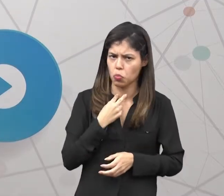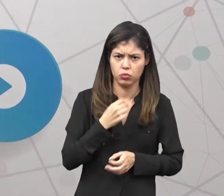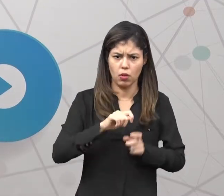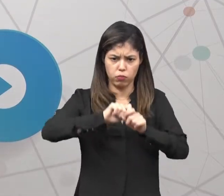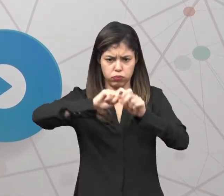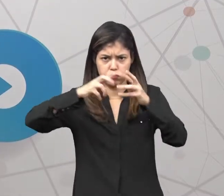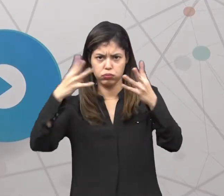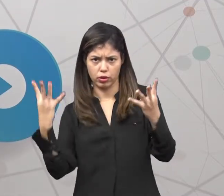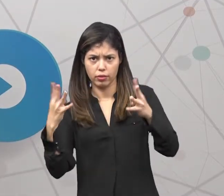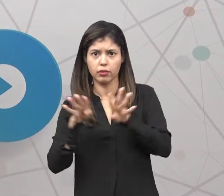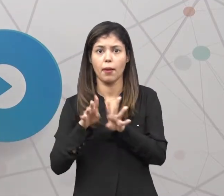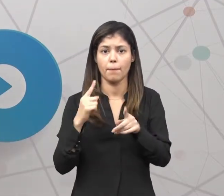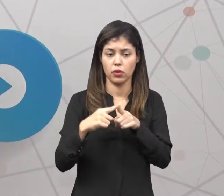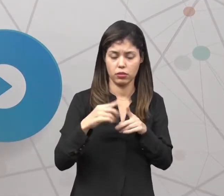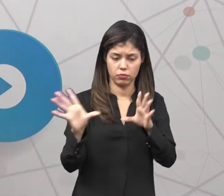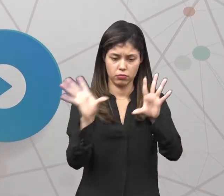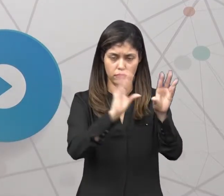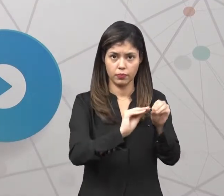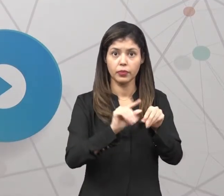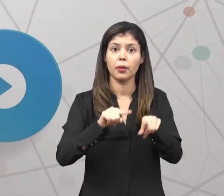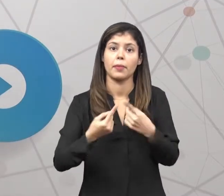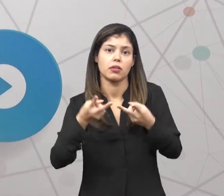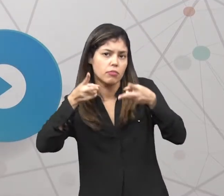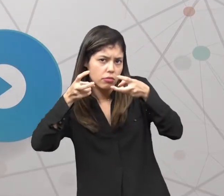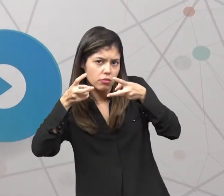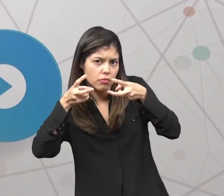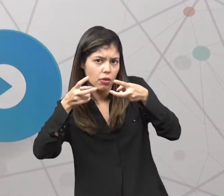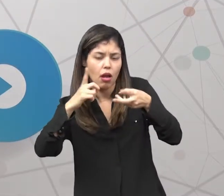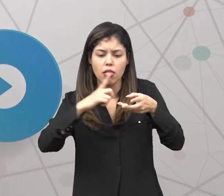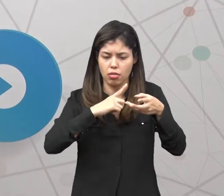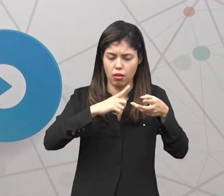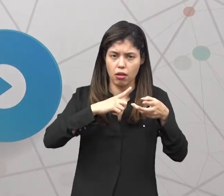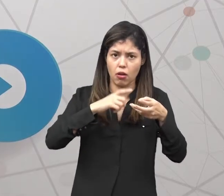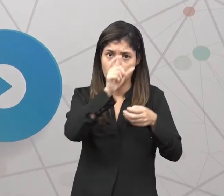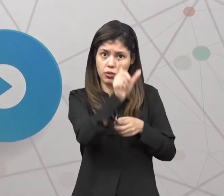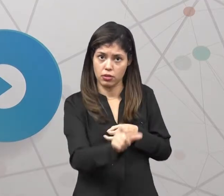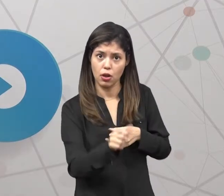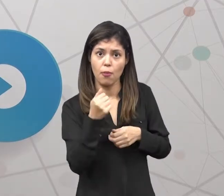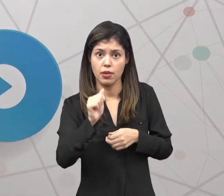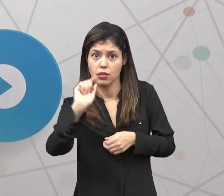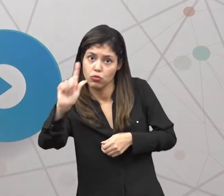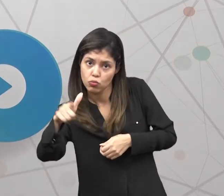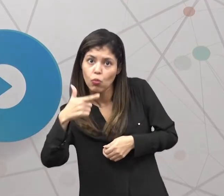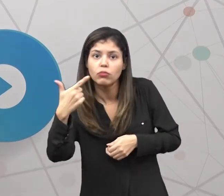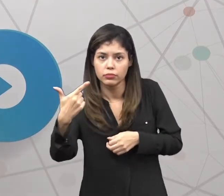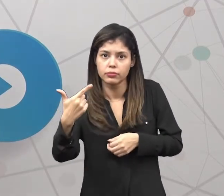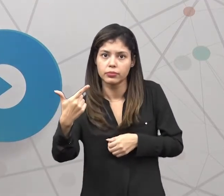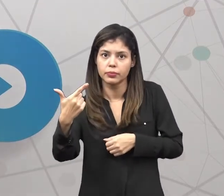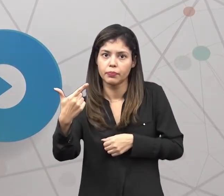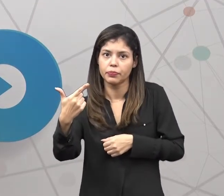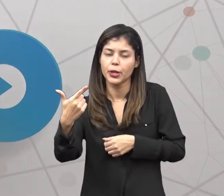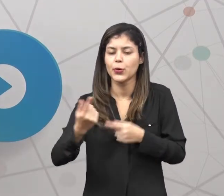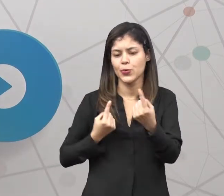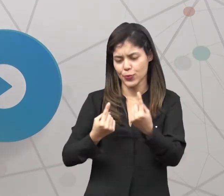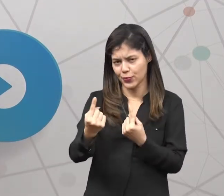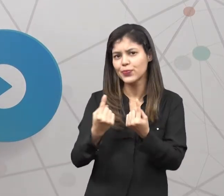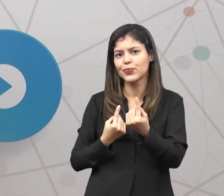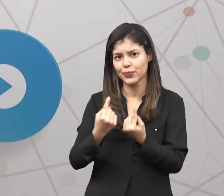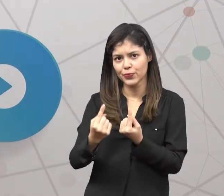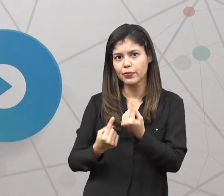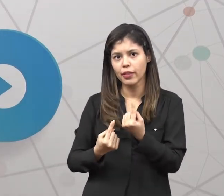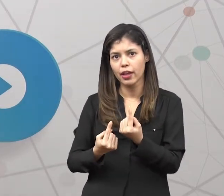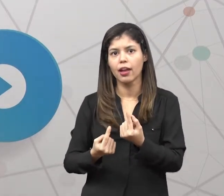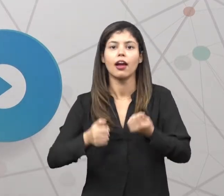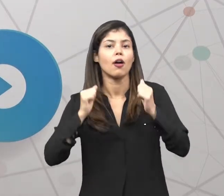iria caber. Mas vocês já observaram que sempre um personagem ele precisa de outro para interagir. É claro